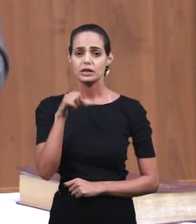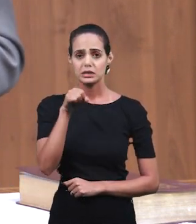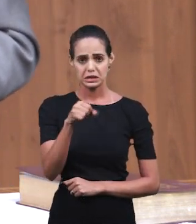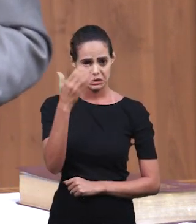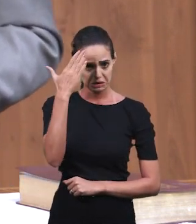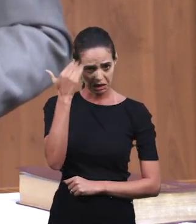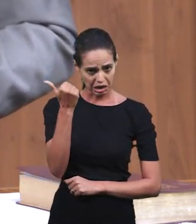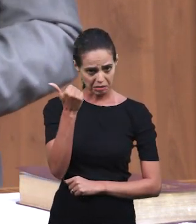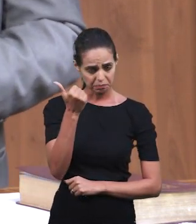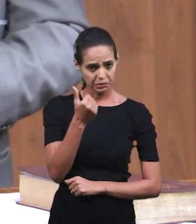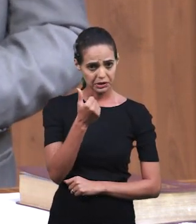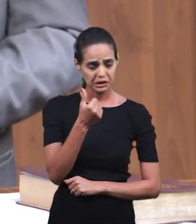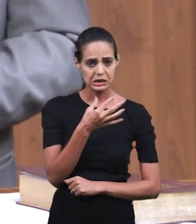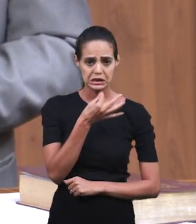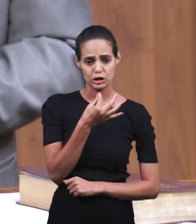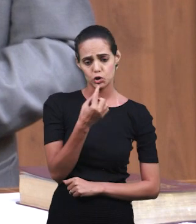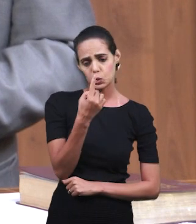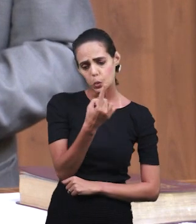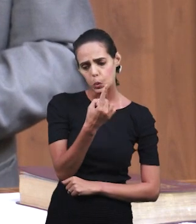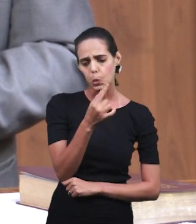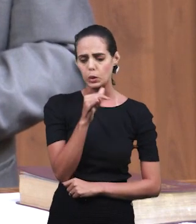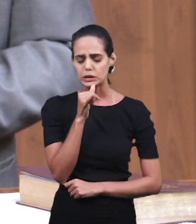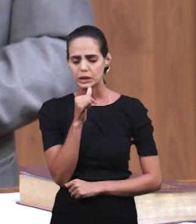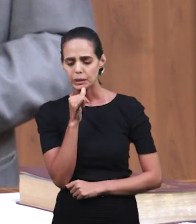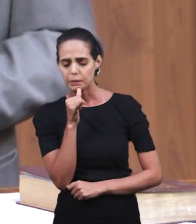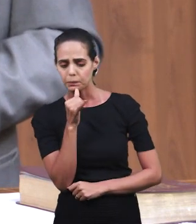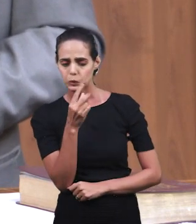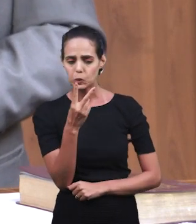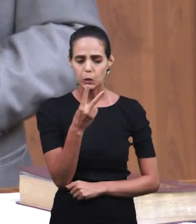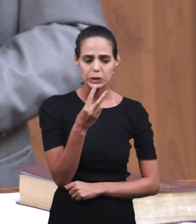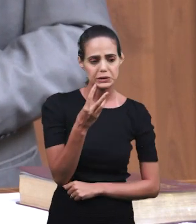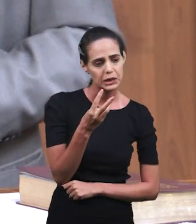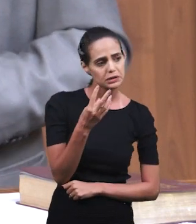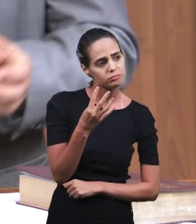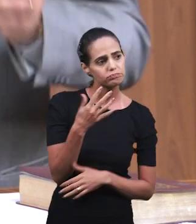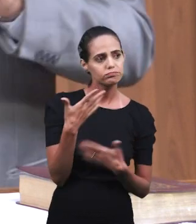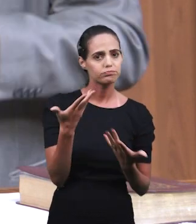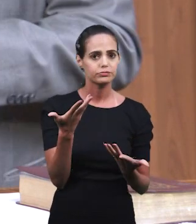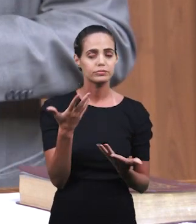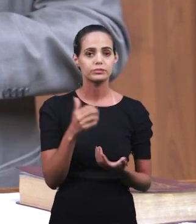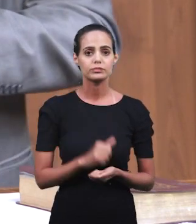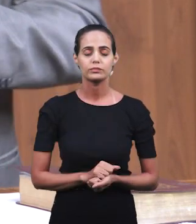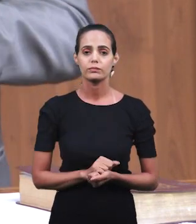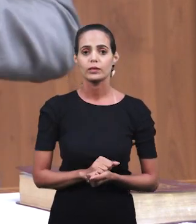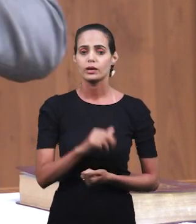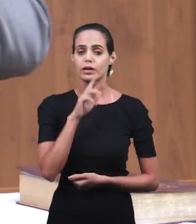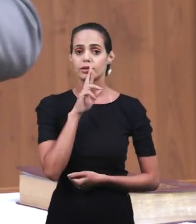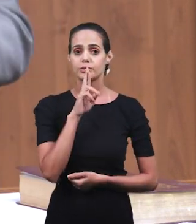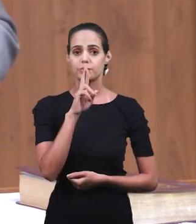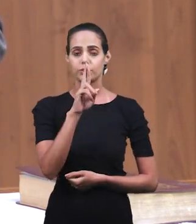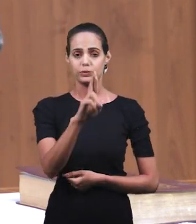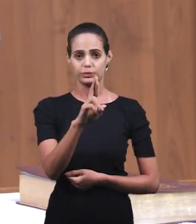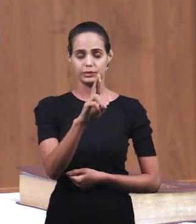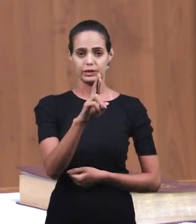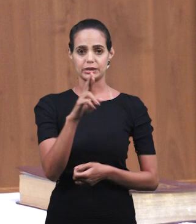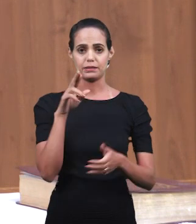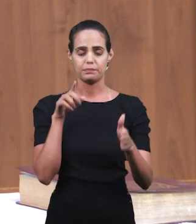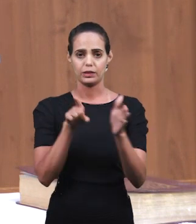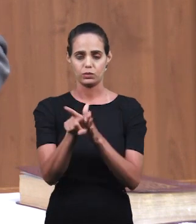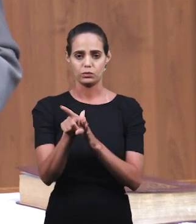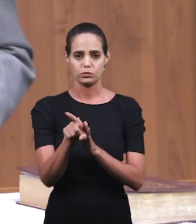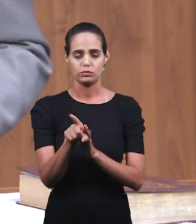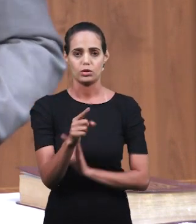um exemplo ou mais exemplos sobre dogma. E para responder essa pergunta, nós pedimos a participação